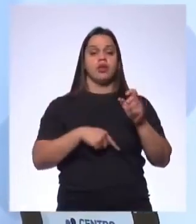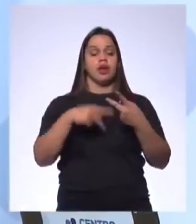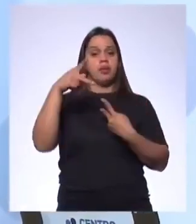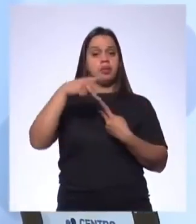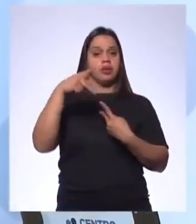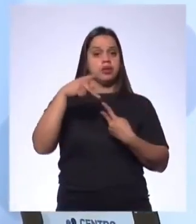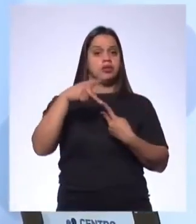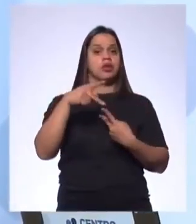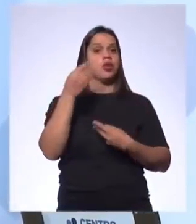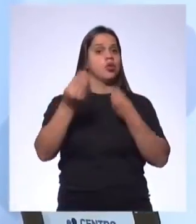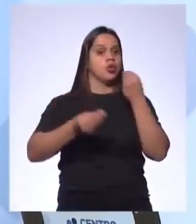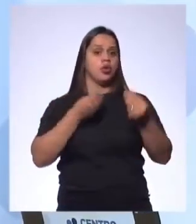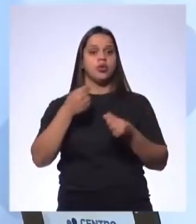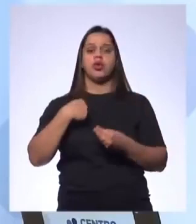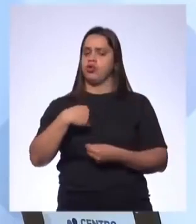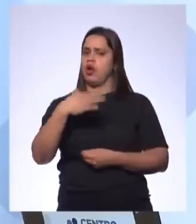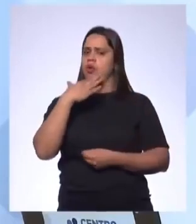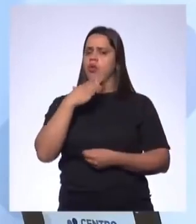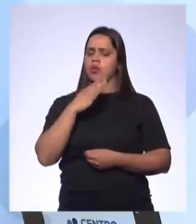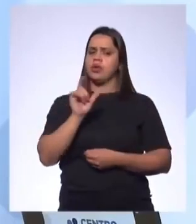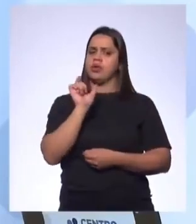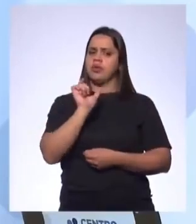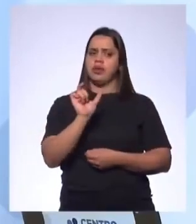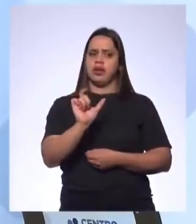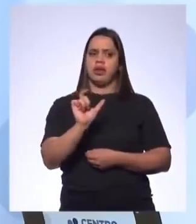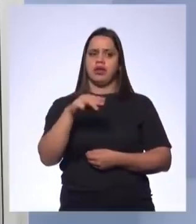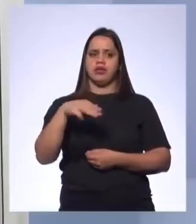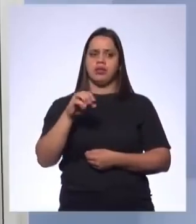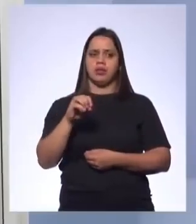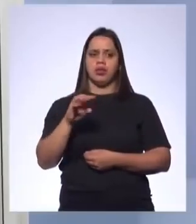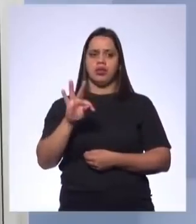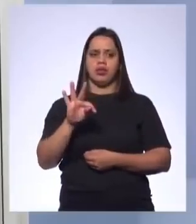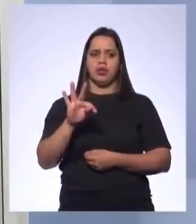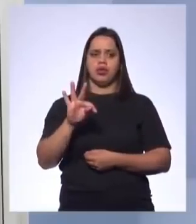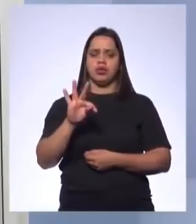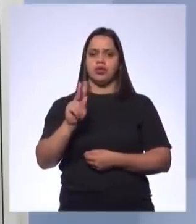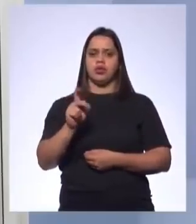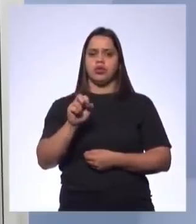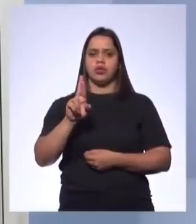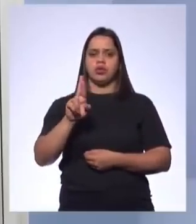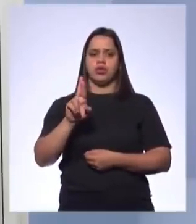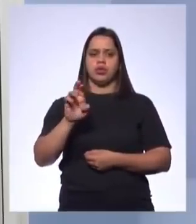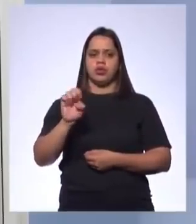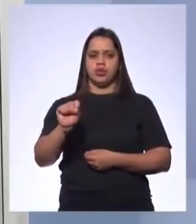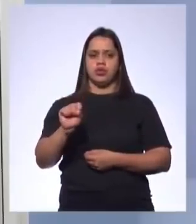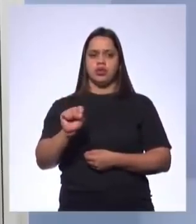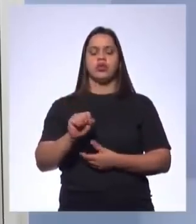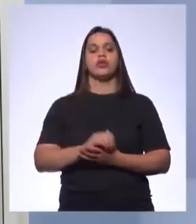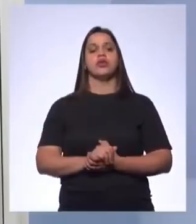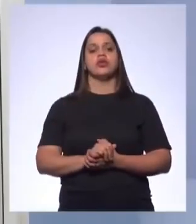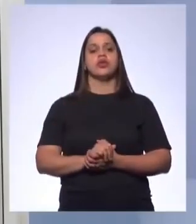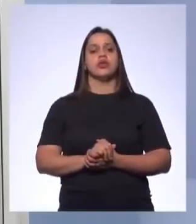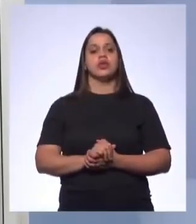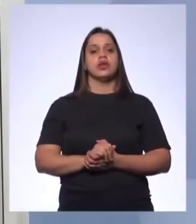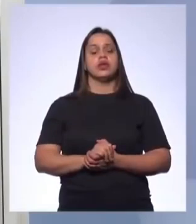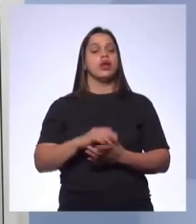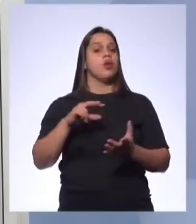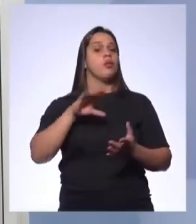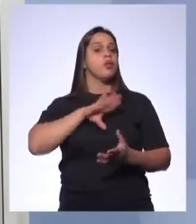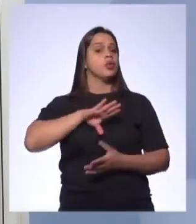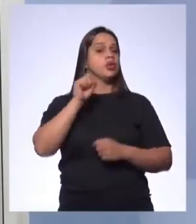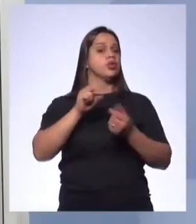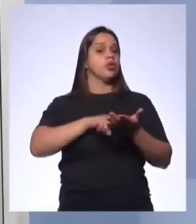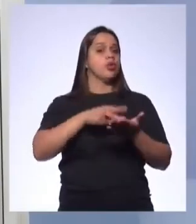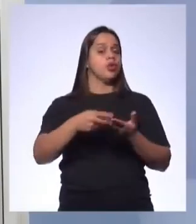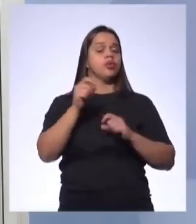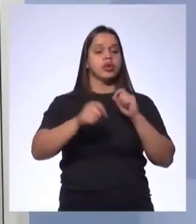E eu já conheço a palavra mother, né? Então, é oval como o rosto da minha mãe. Então,